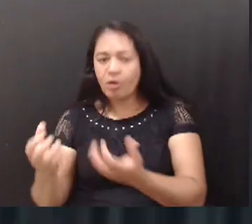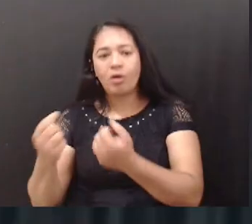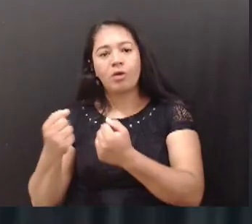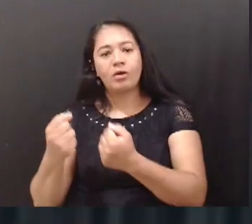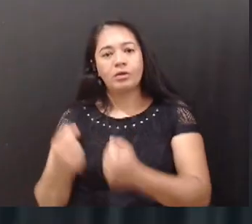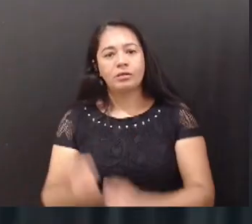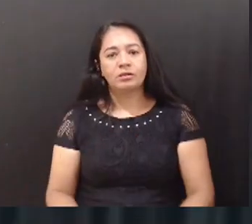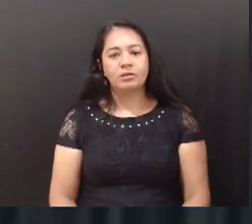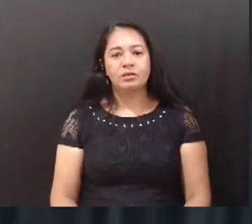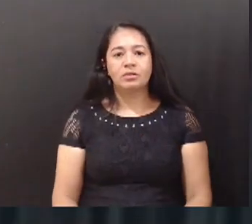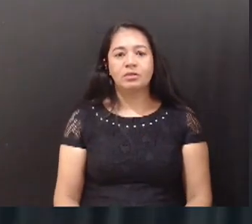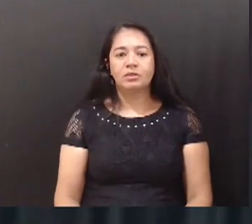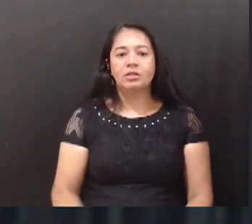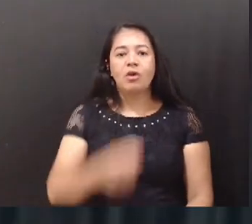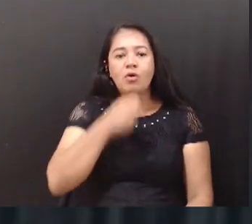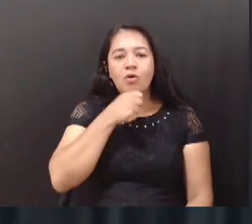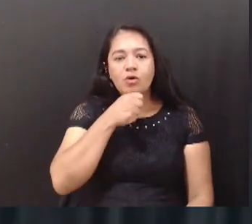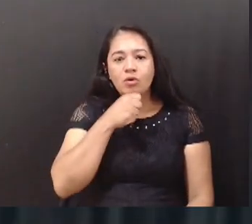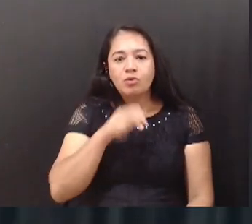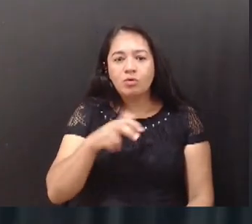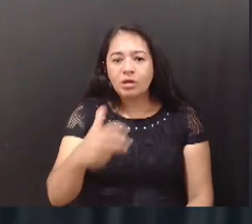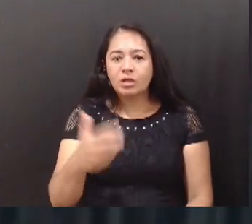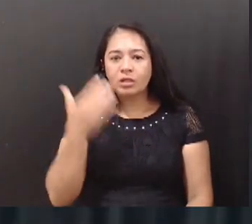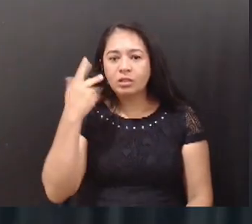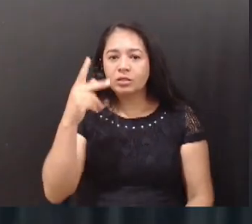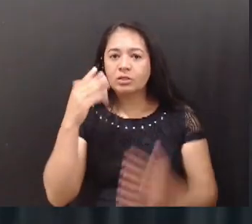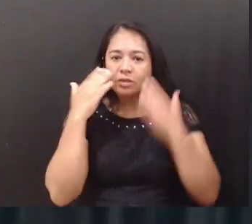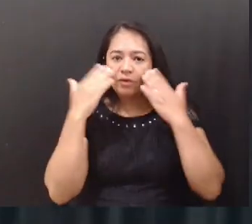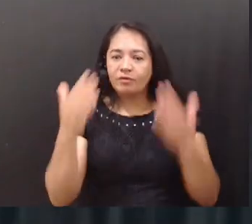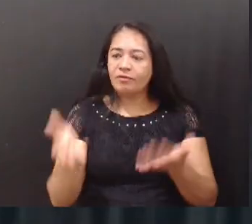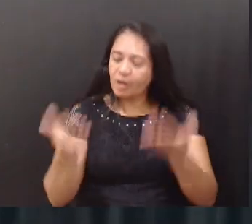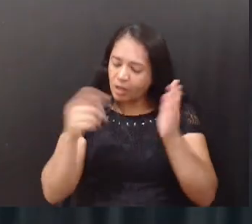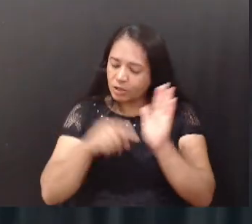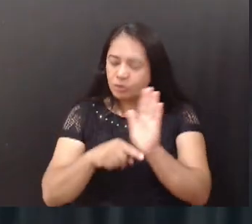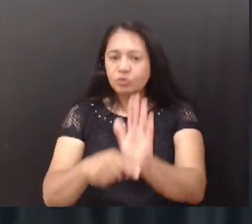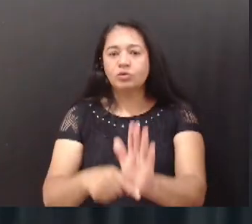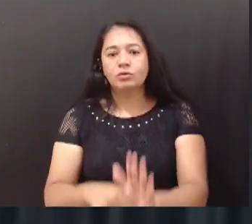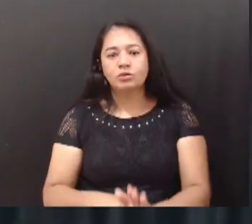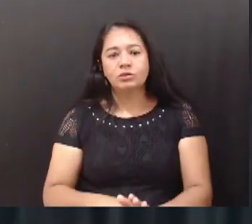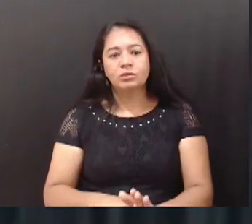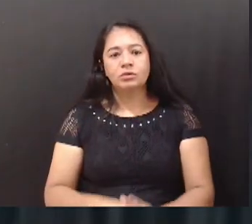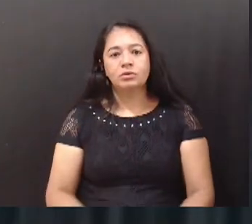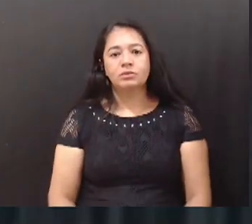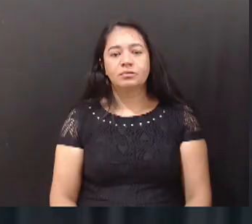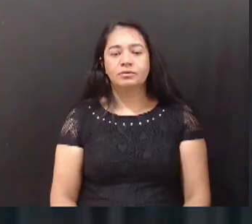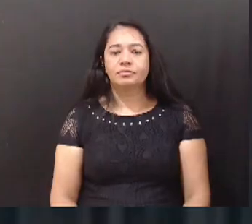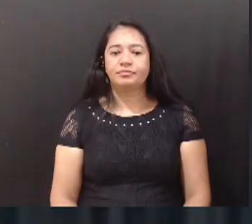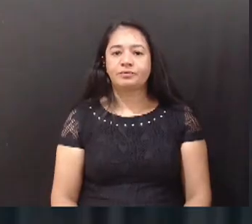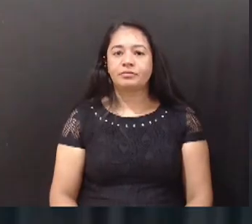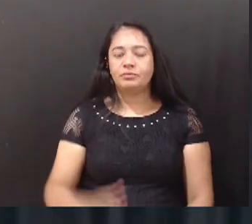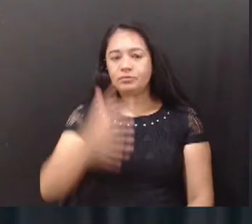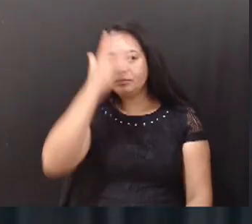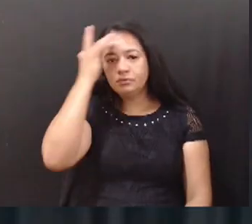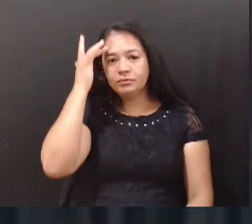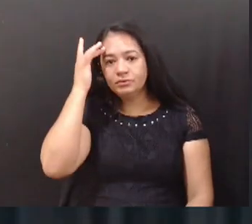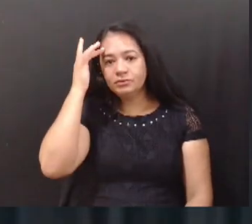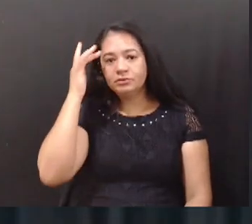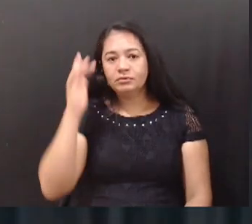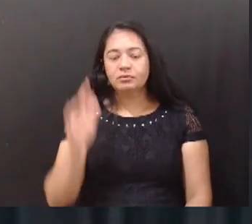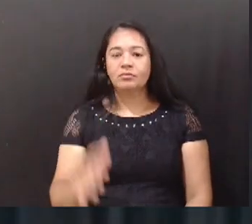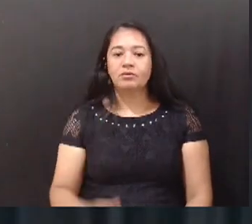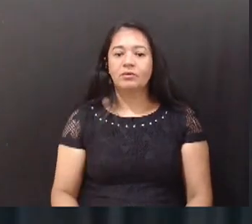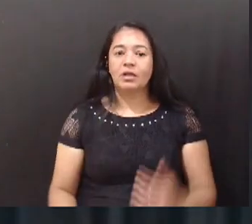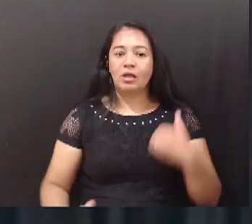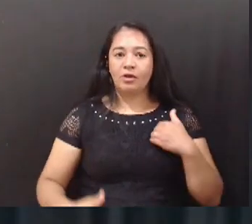um idoso, uma pessoa caindo na sua frente, vai lá, ajuda, oferece ajuda. Essa pessoa está tendo, além da questão física, que às vezes